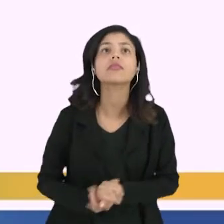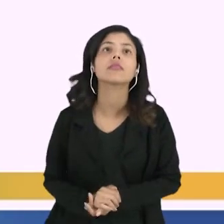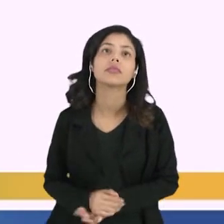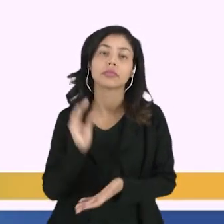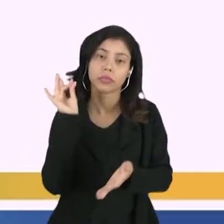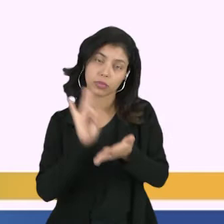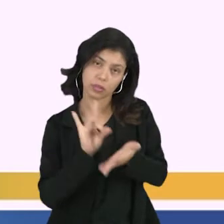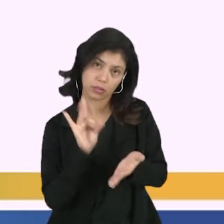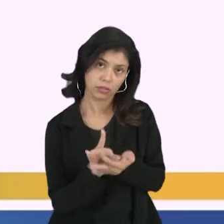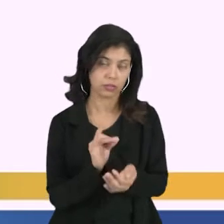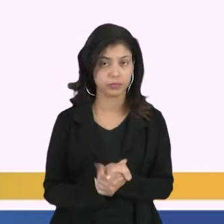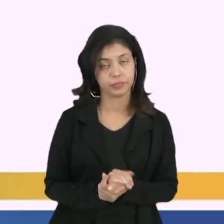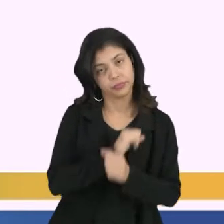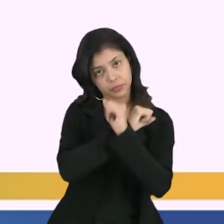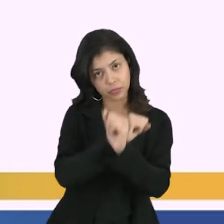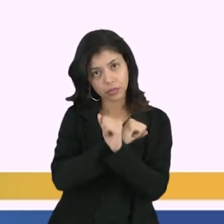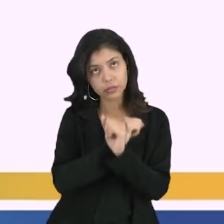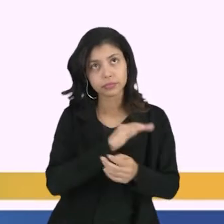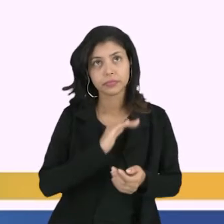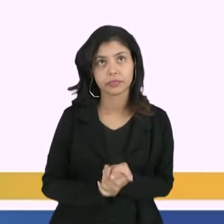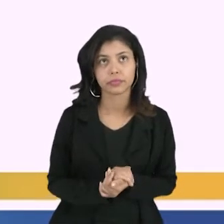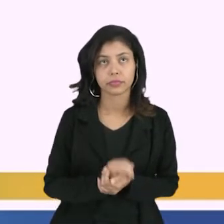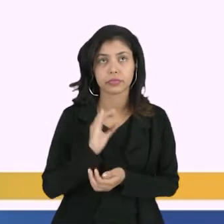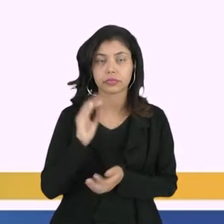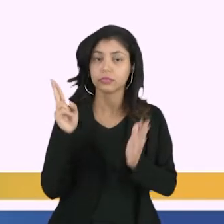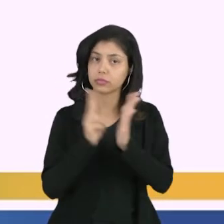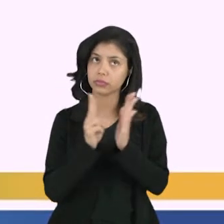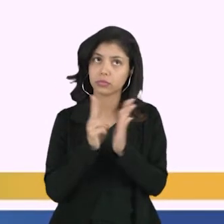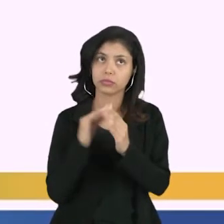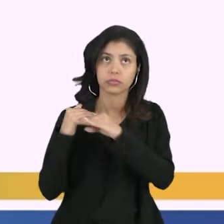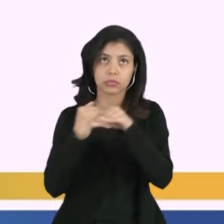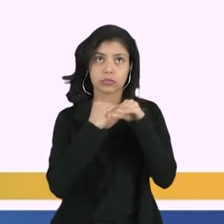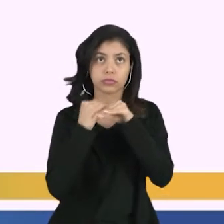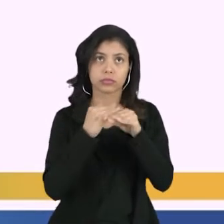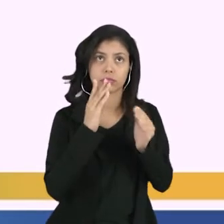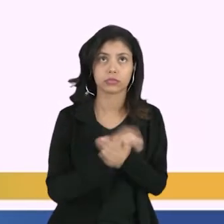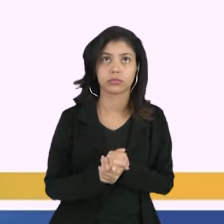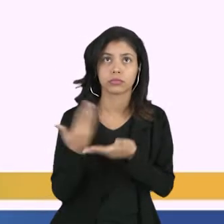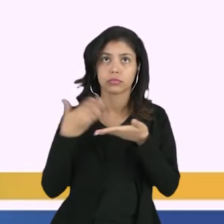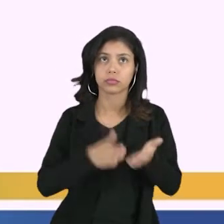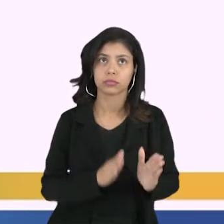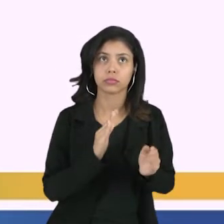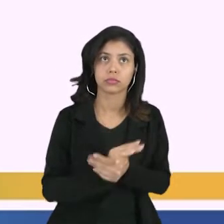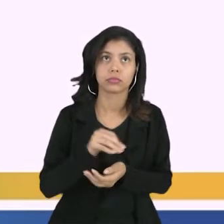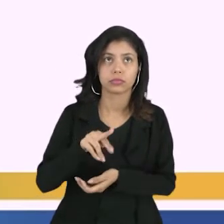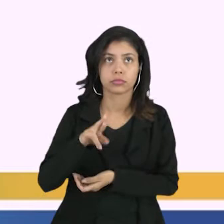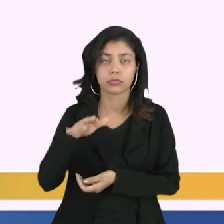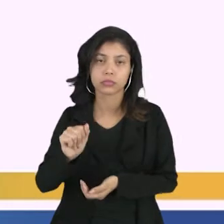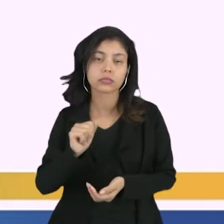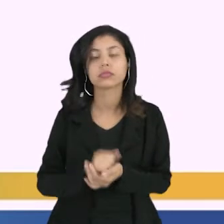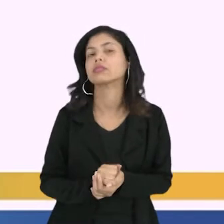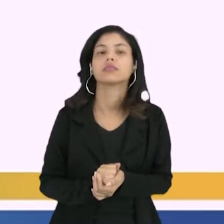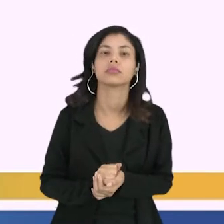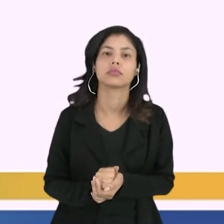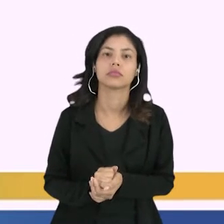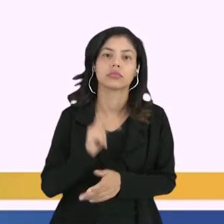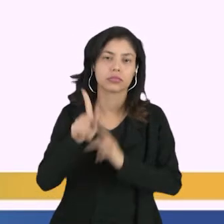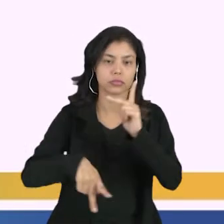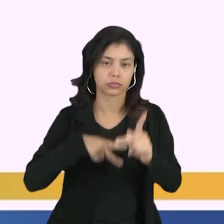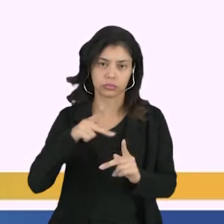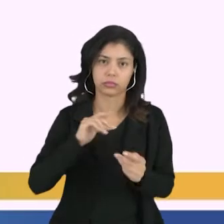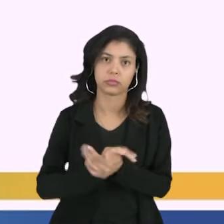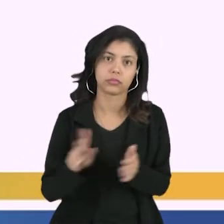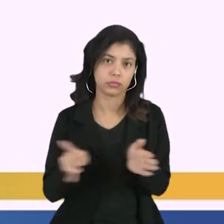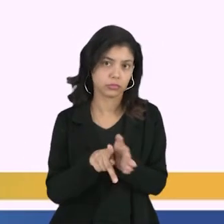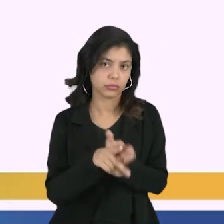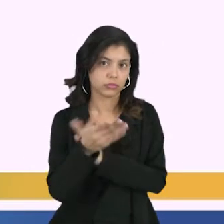temos aí a escravização, né, dos indígenas, que estabeleceu-se a partir da chegada de Martim Afonso, né? Desse povoamento que se